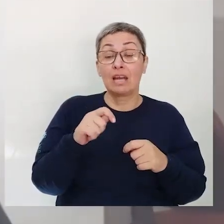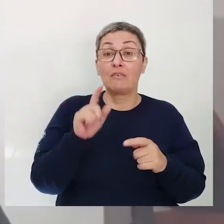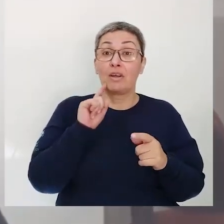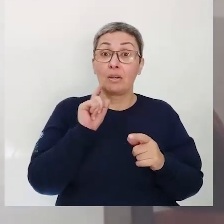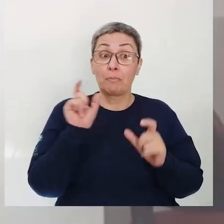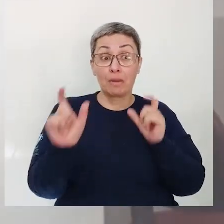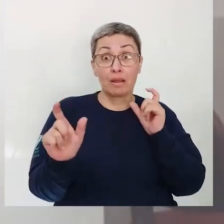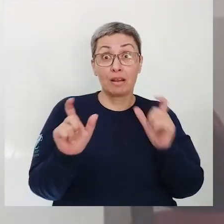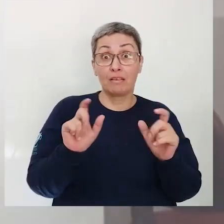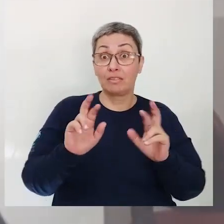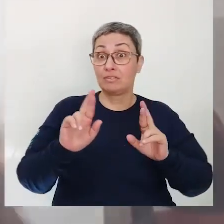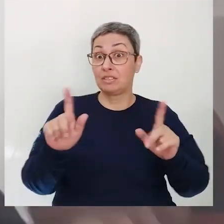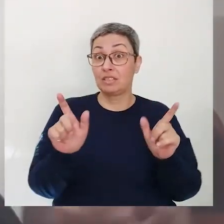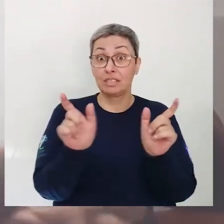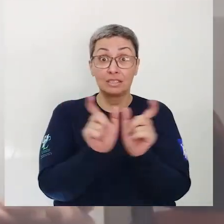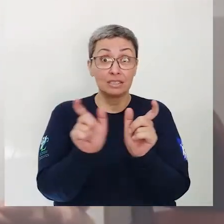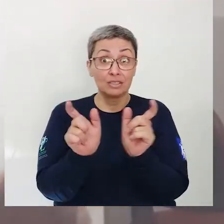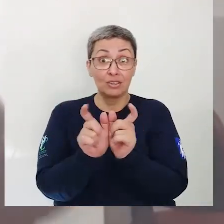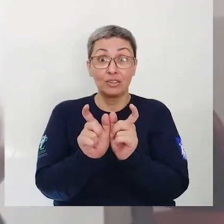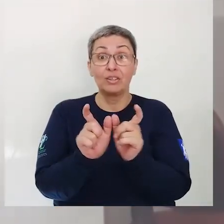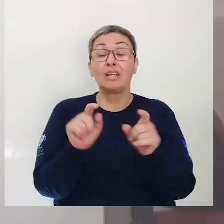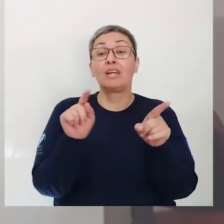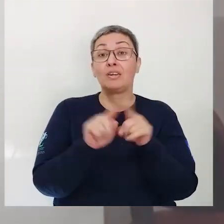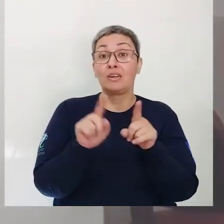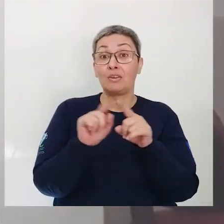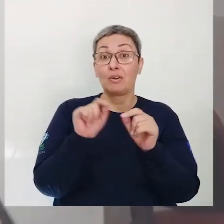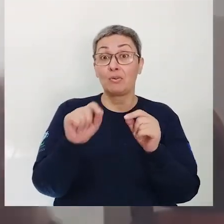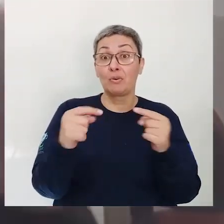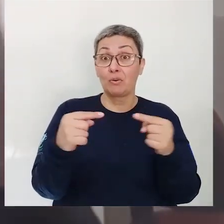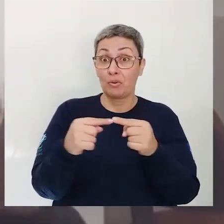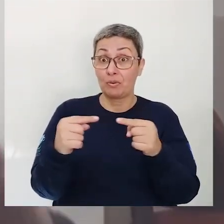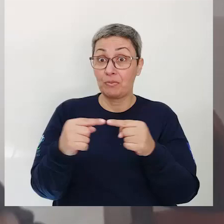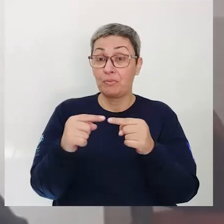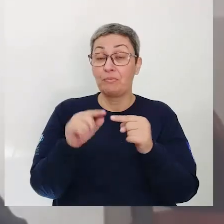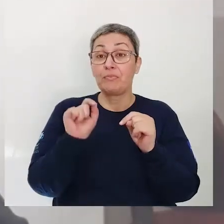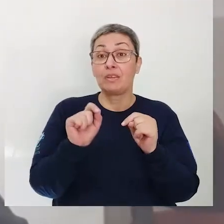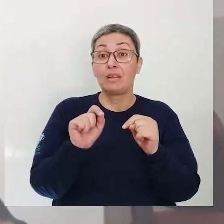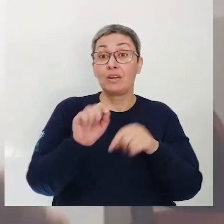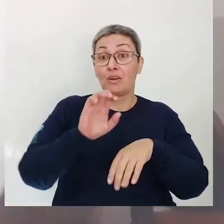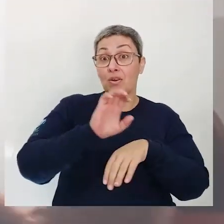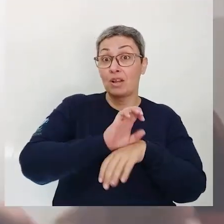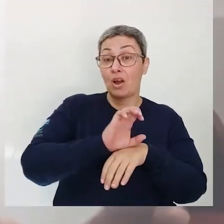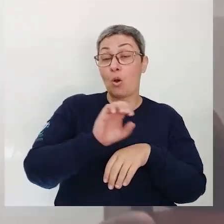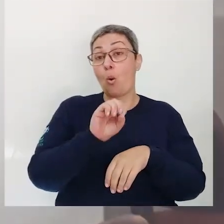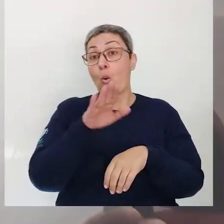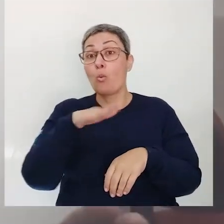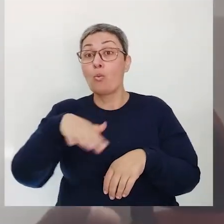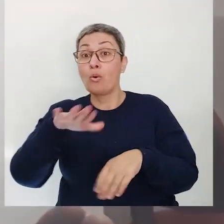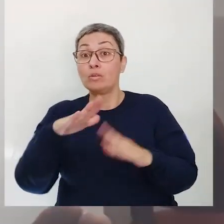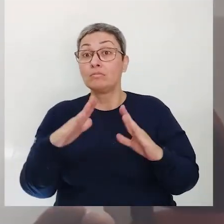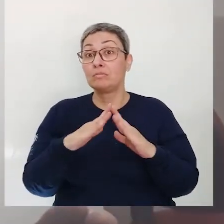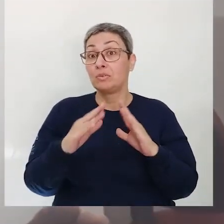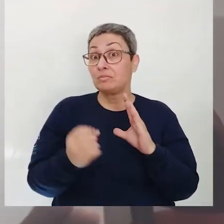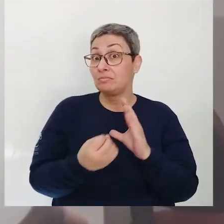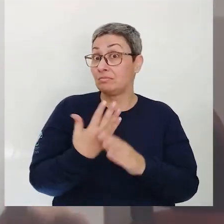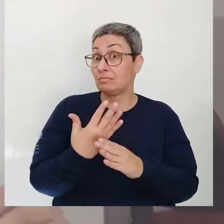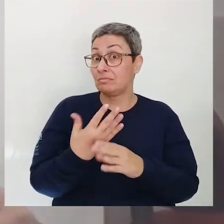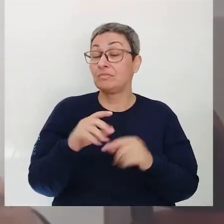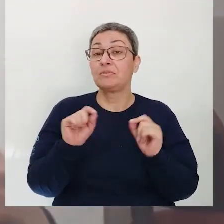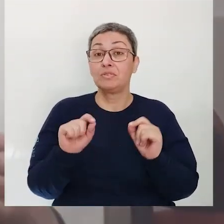com palavras diferentes. E isso de acordo com o estado ou a região de origem,